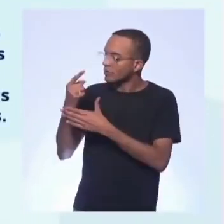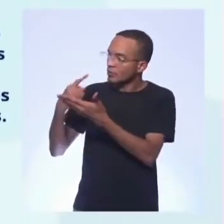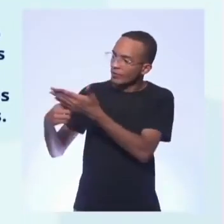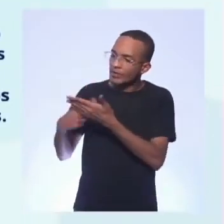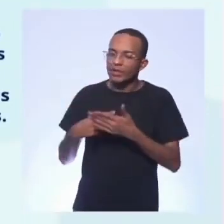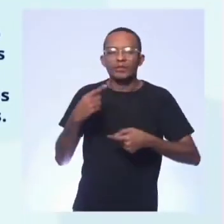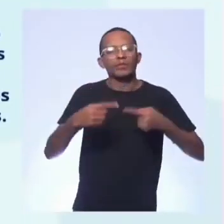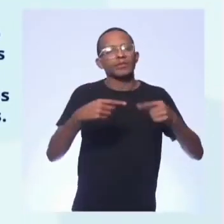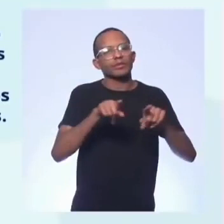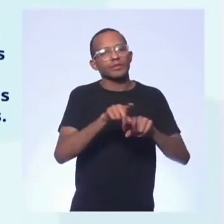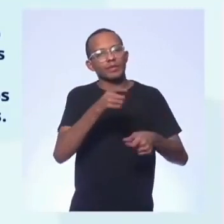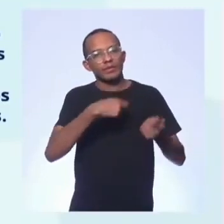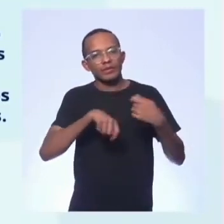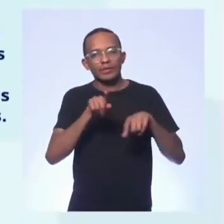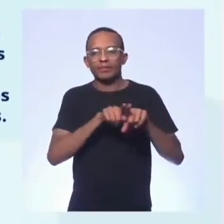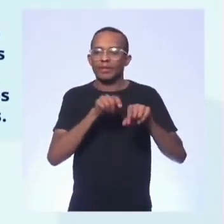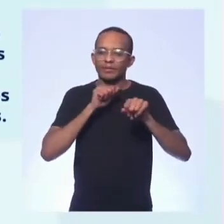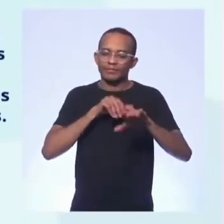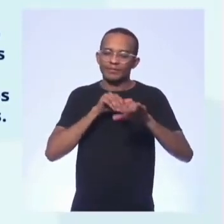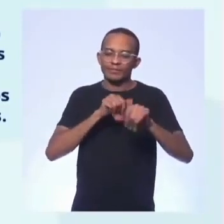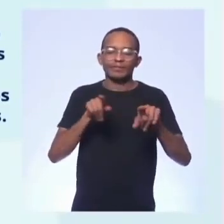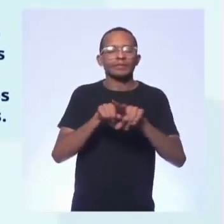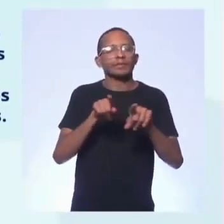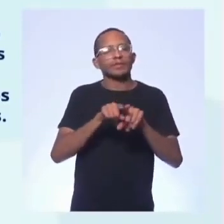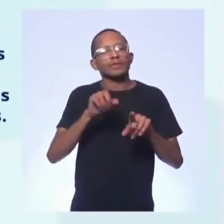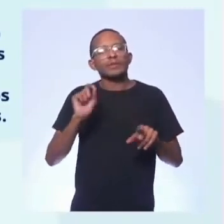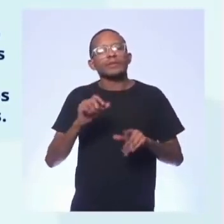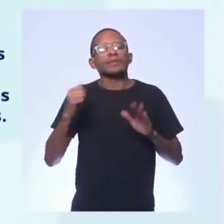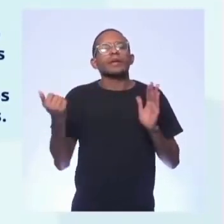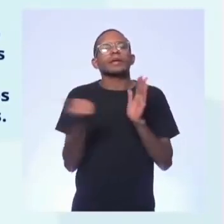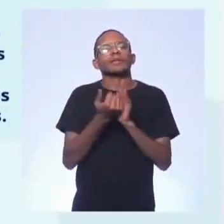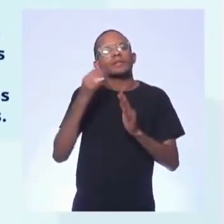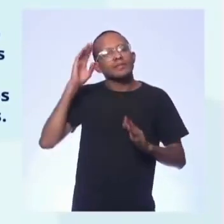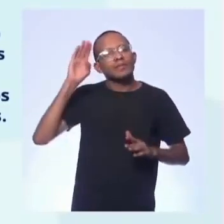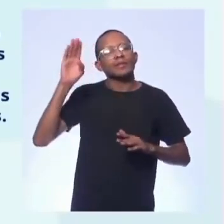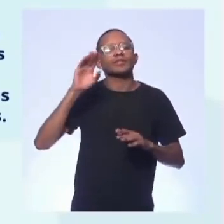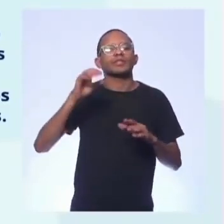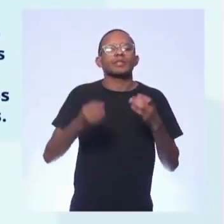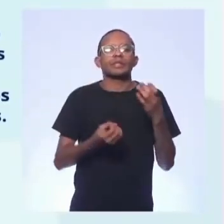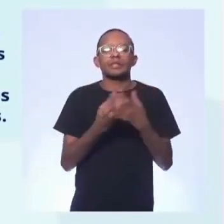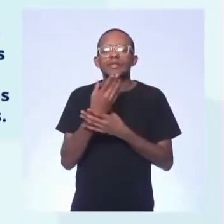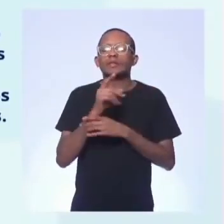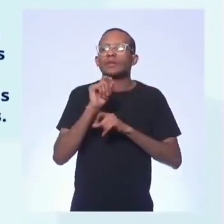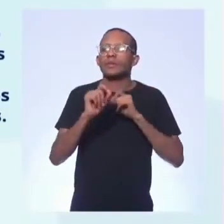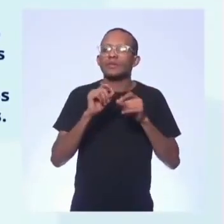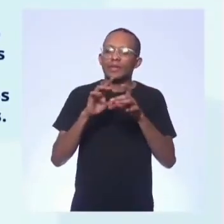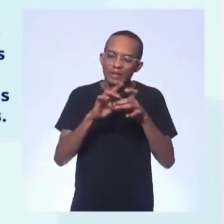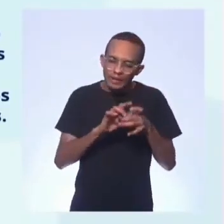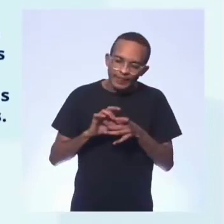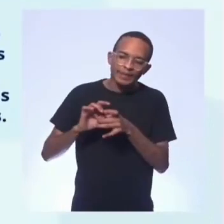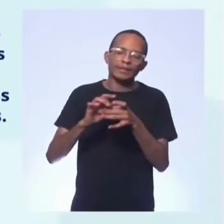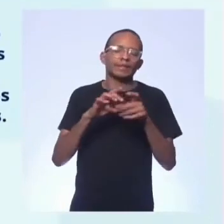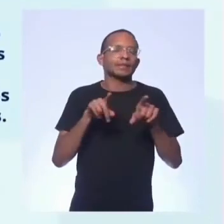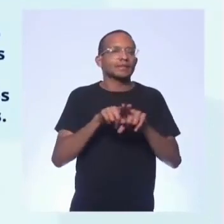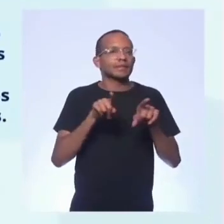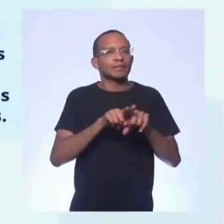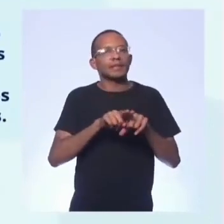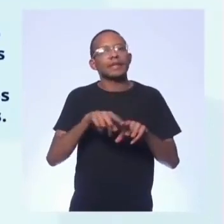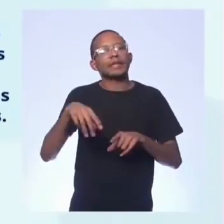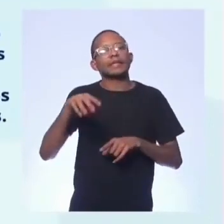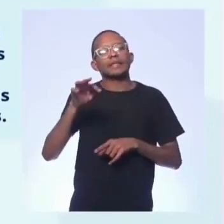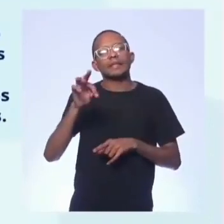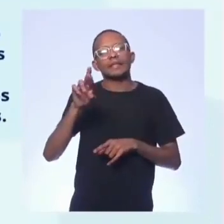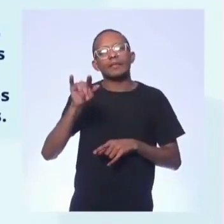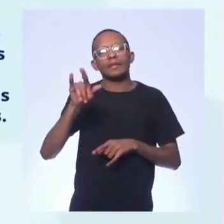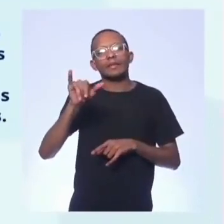políticos, econômicos e militares, que será marcado aí pela formação das alianças, a Tríplice